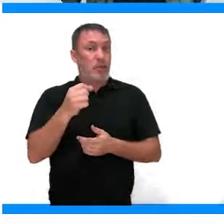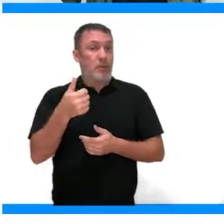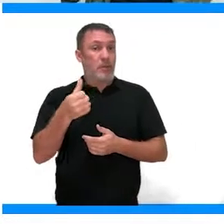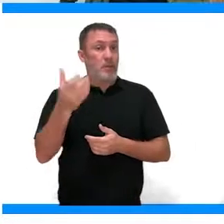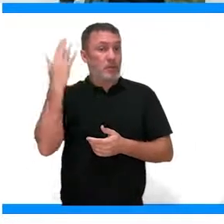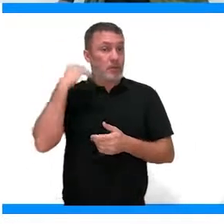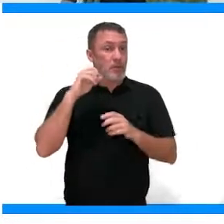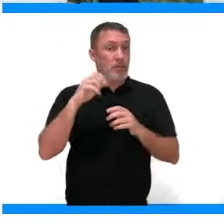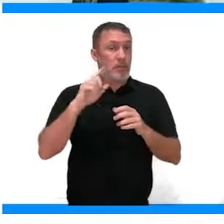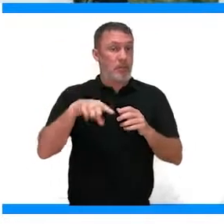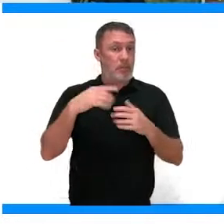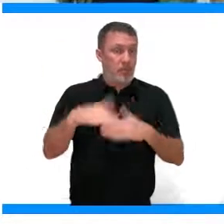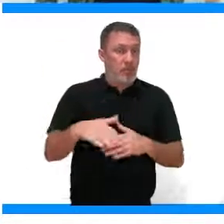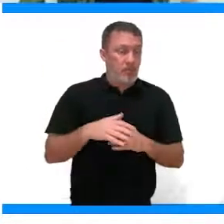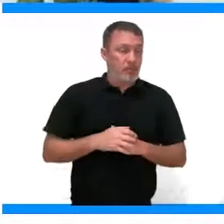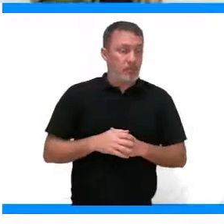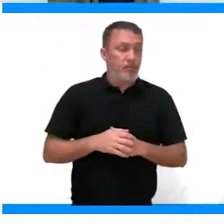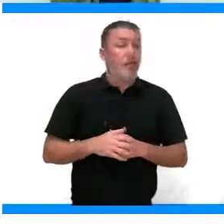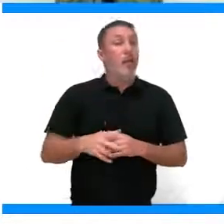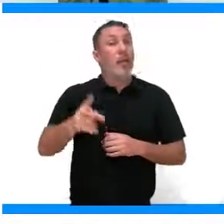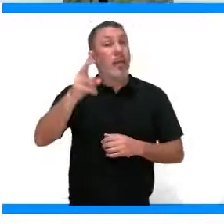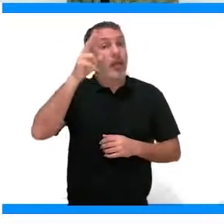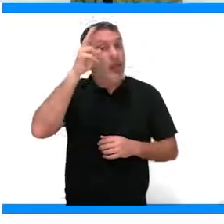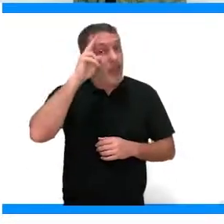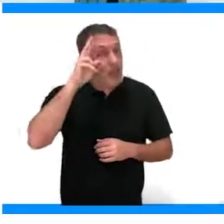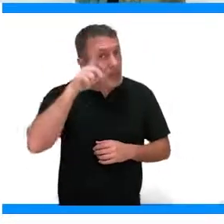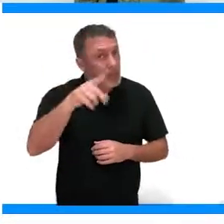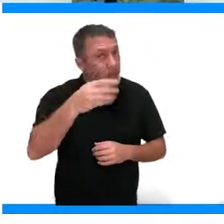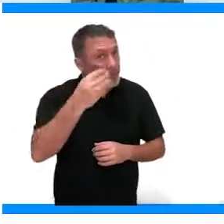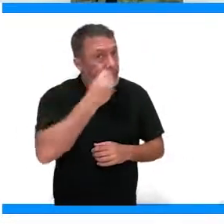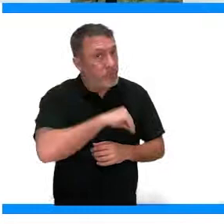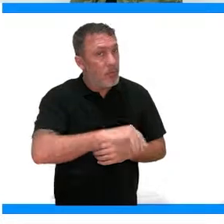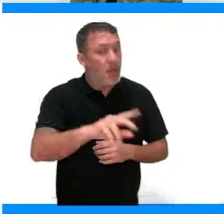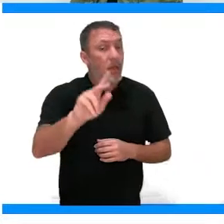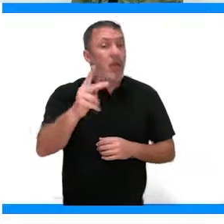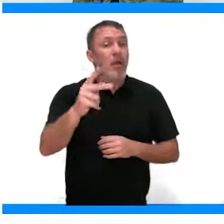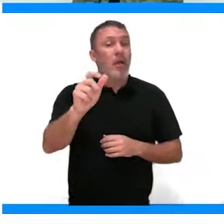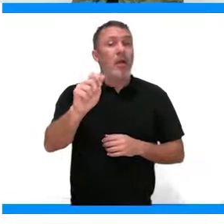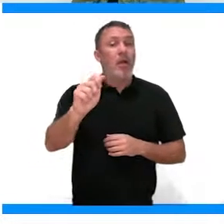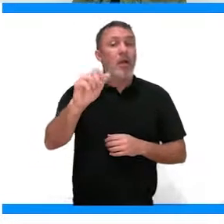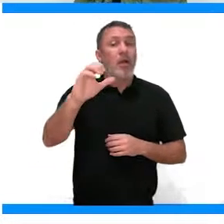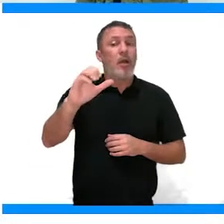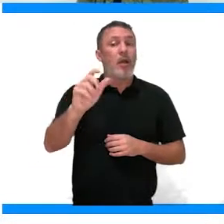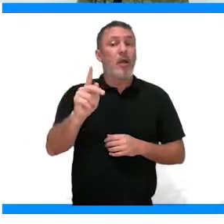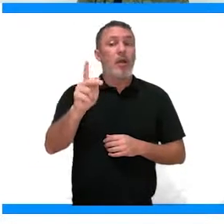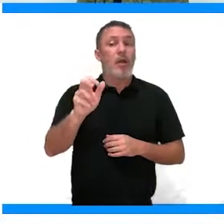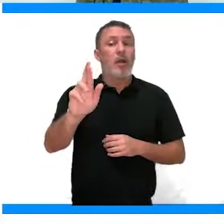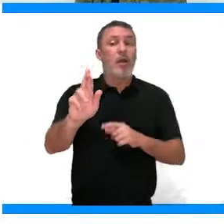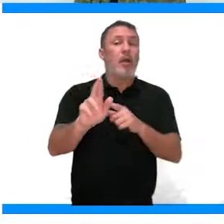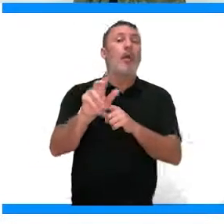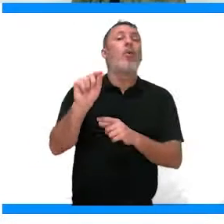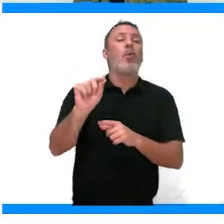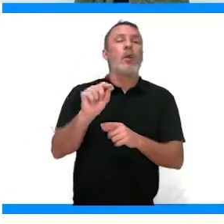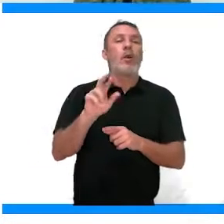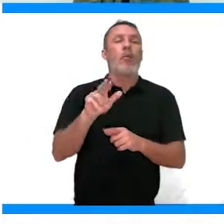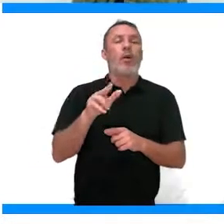no Enem 2016. Vamos lá? Lembrando, hein? Hack, em inglês, cortar. Nosso objetivo